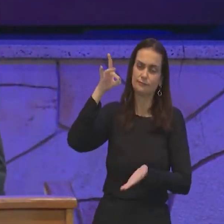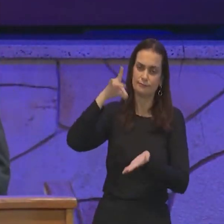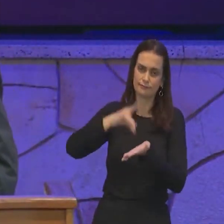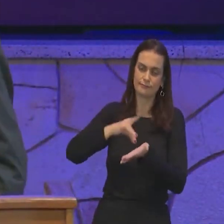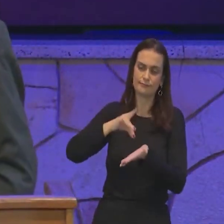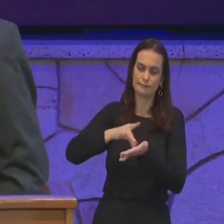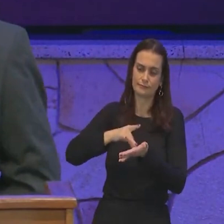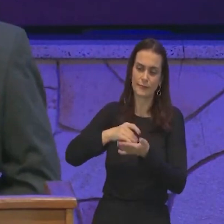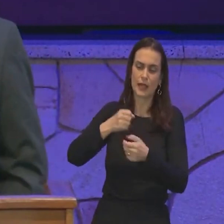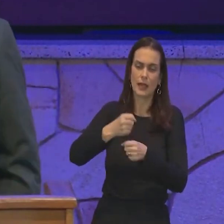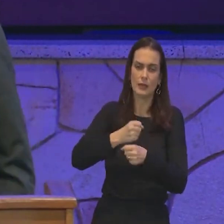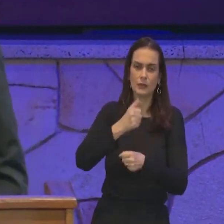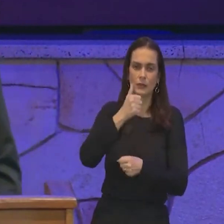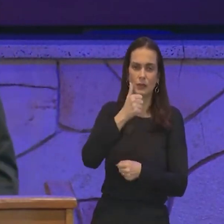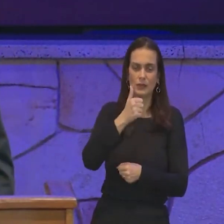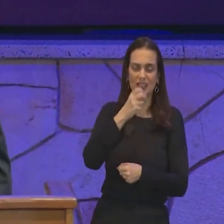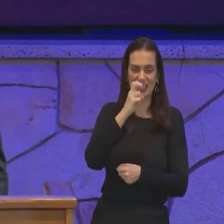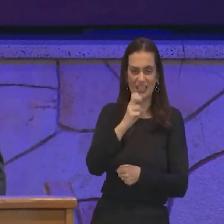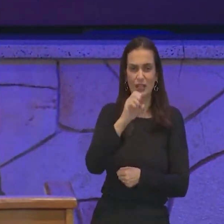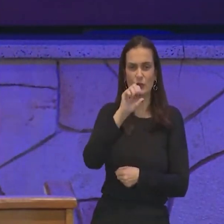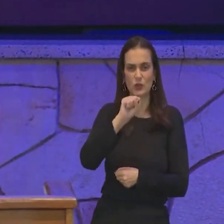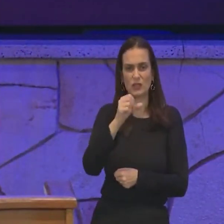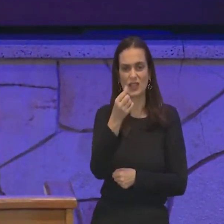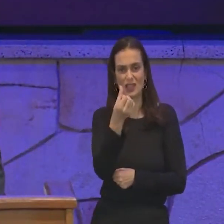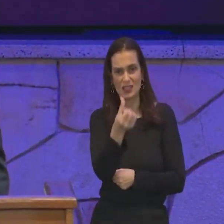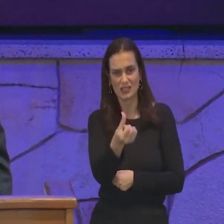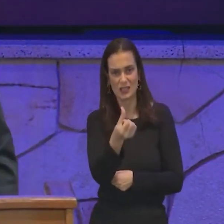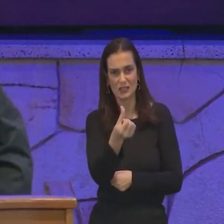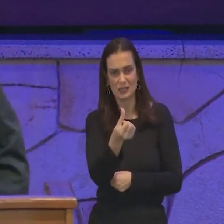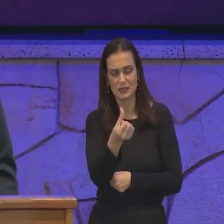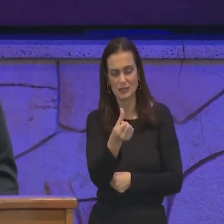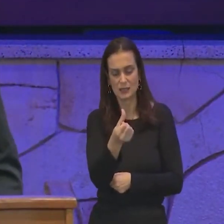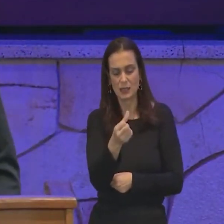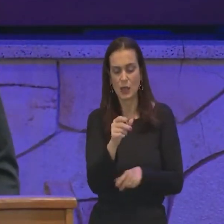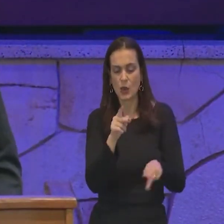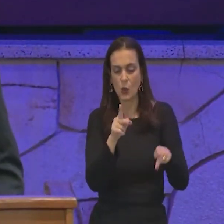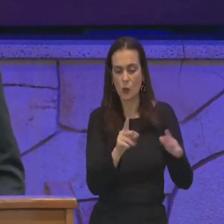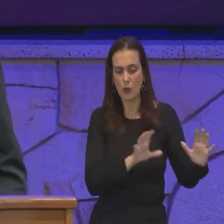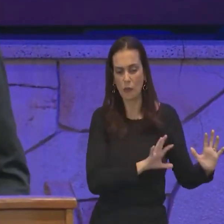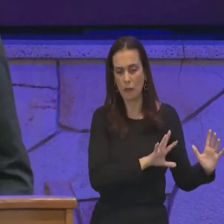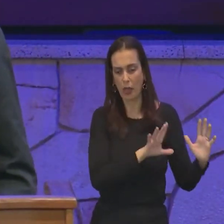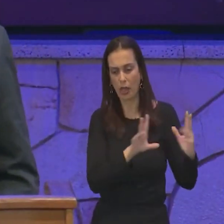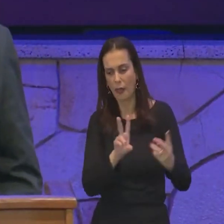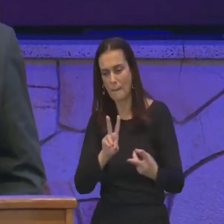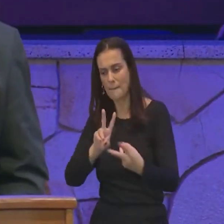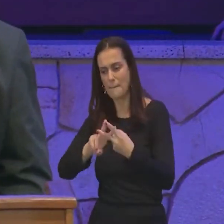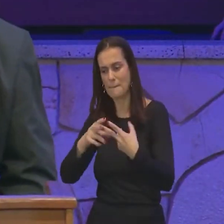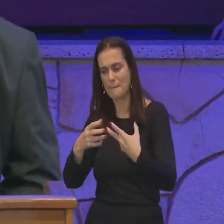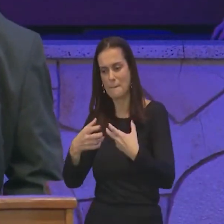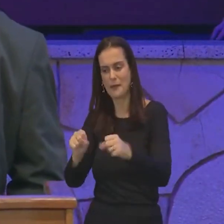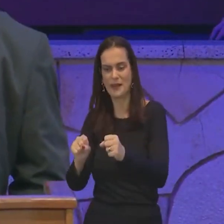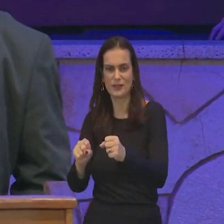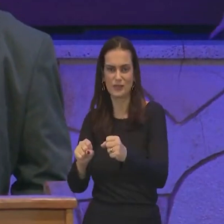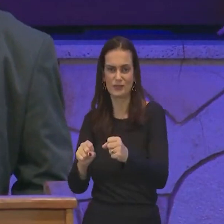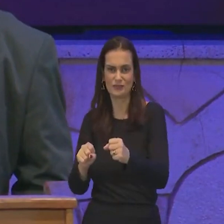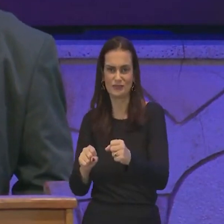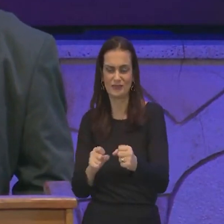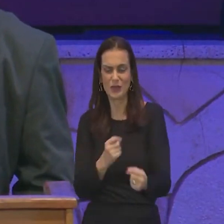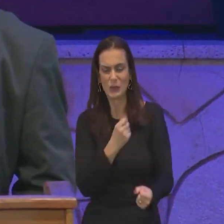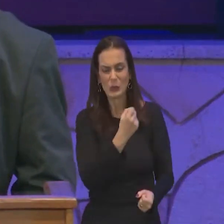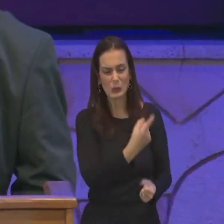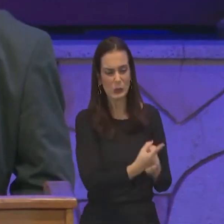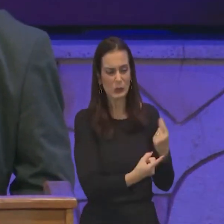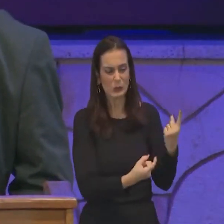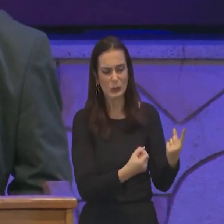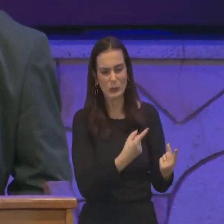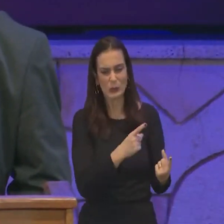de 586, o povo foi levado para o cativeiro. Ficaram uma minoria ali que se misturaram